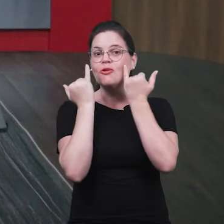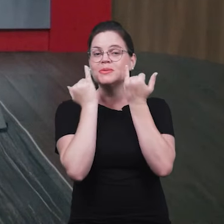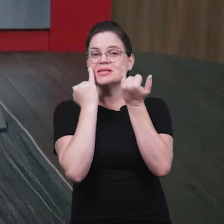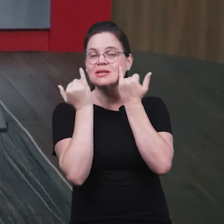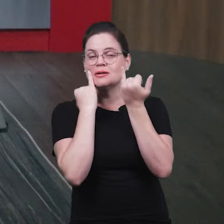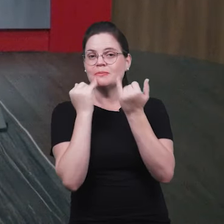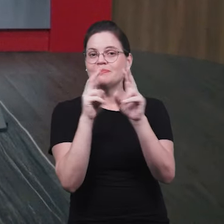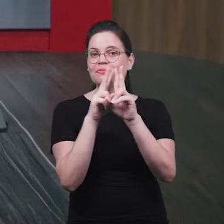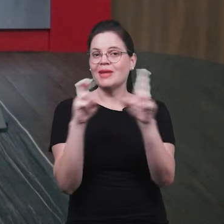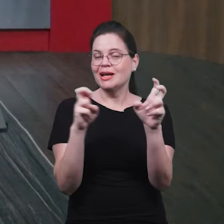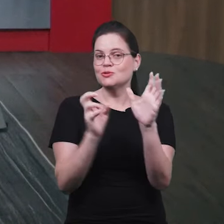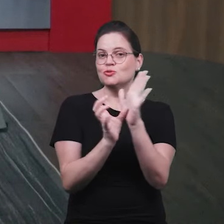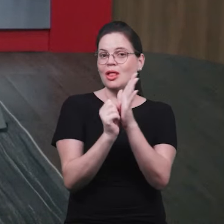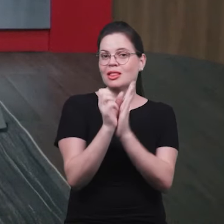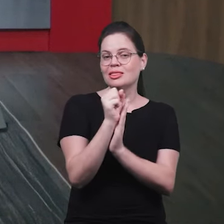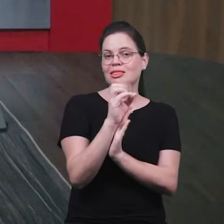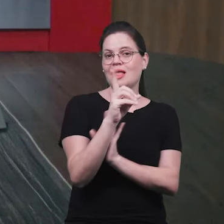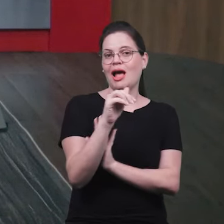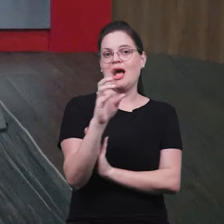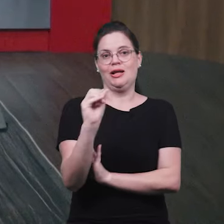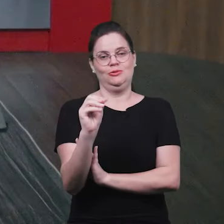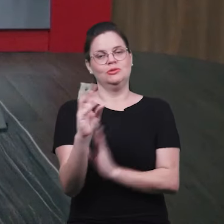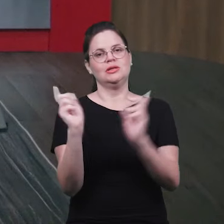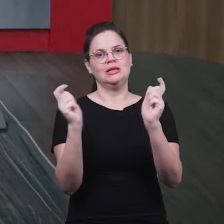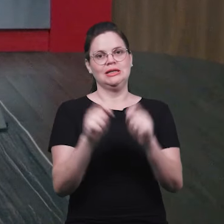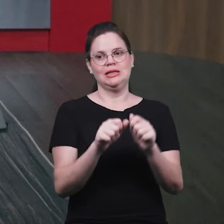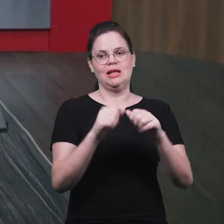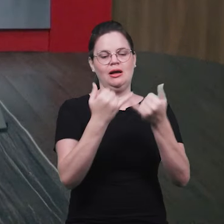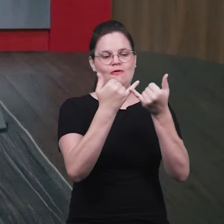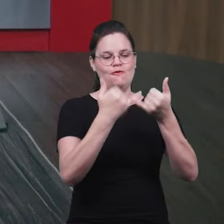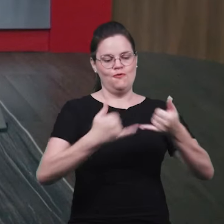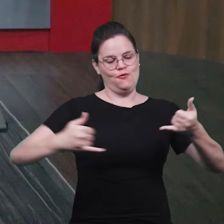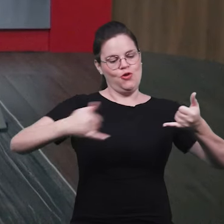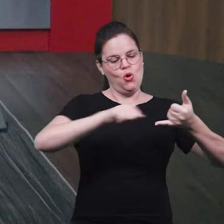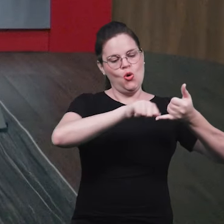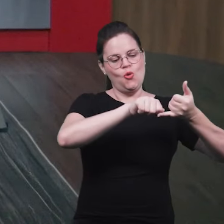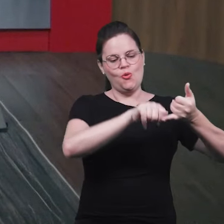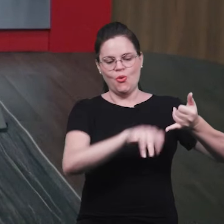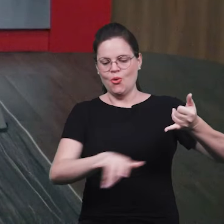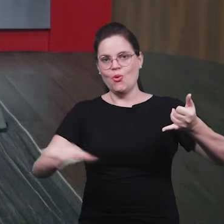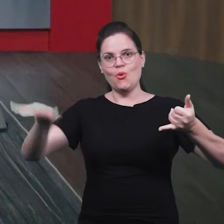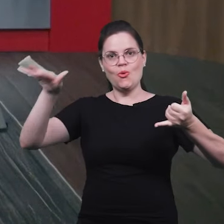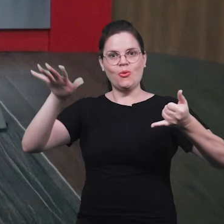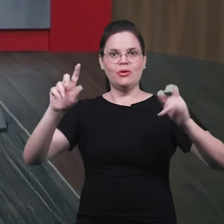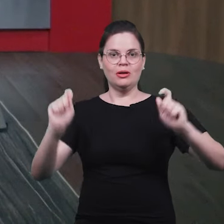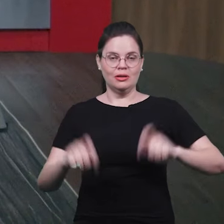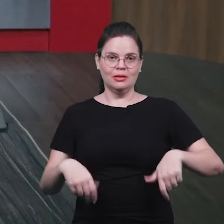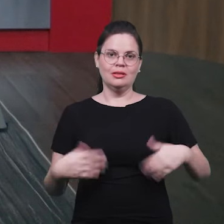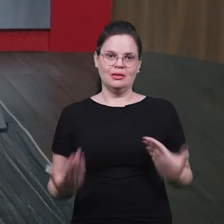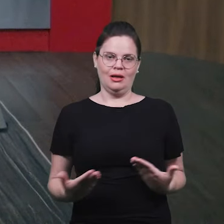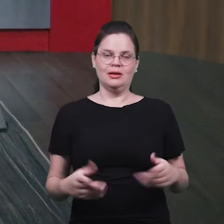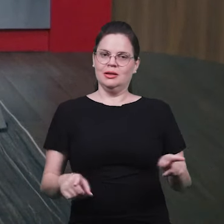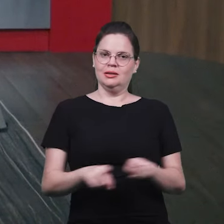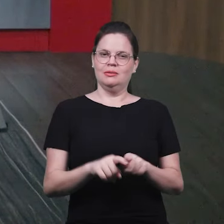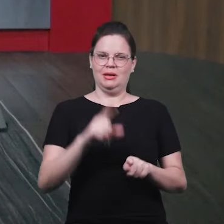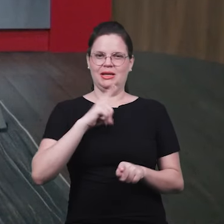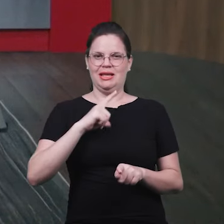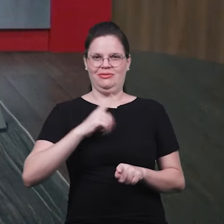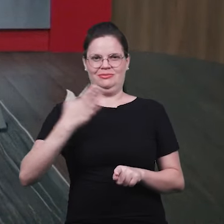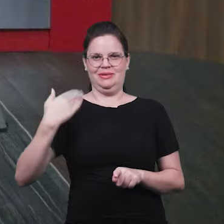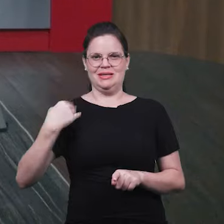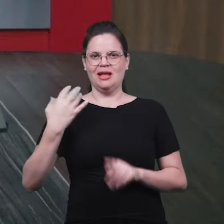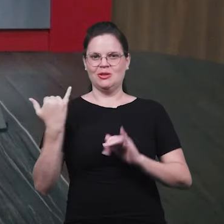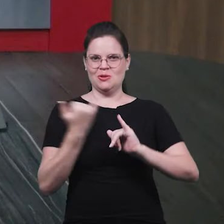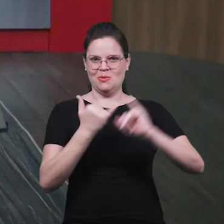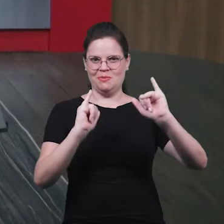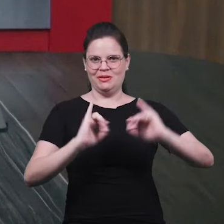de dados através da fibra ótica ou através do satélite. E um grande exemplo que nós tivemos nos últimos dias foi o Trombetas e Festas,